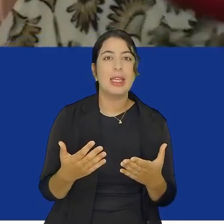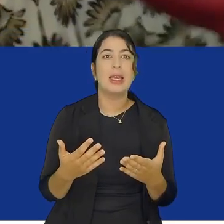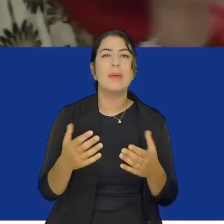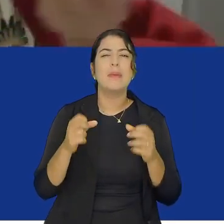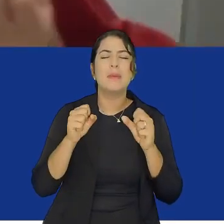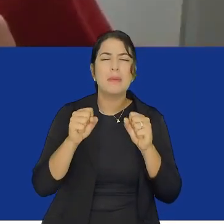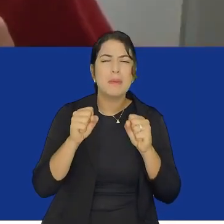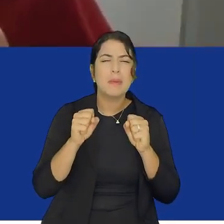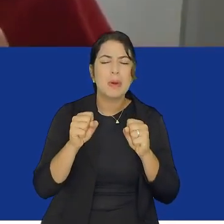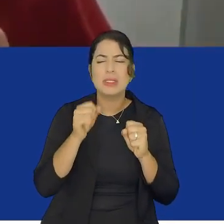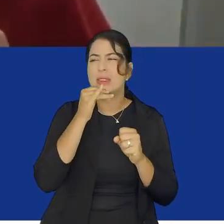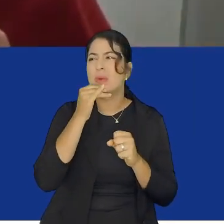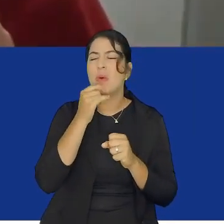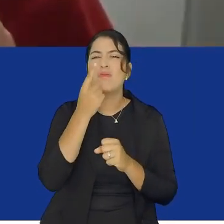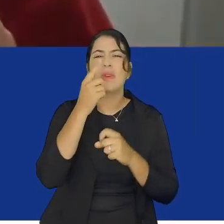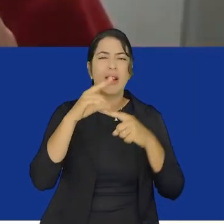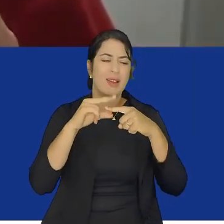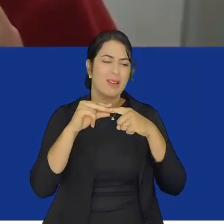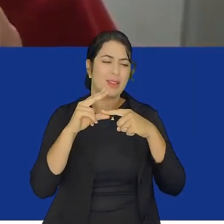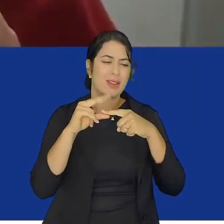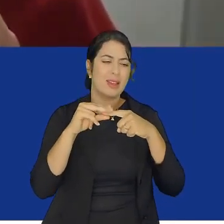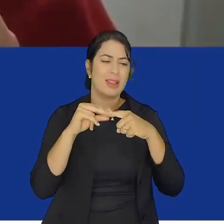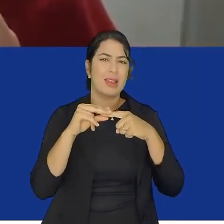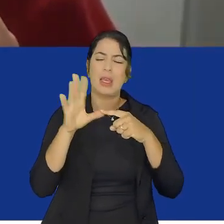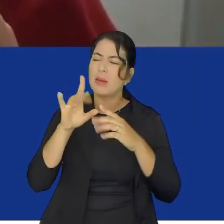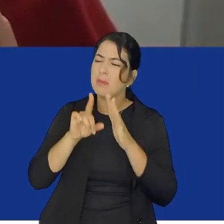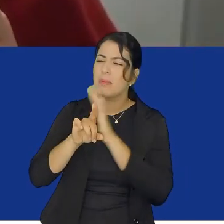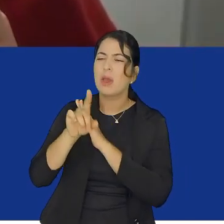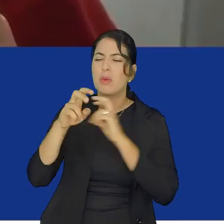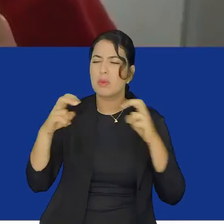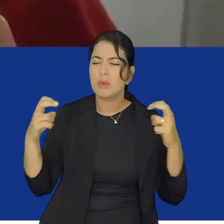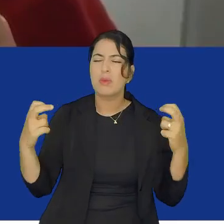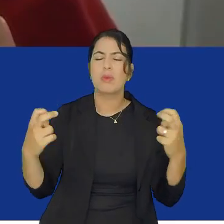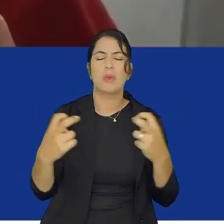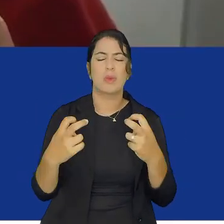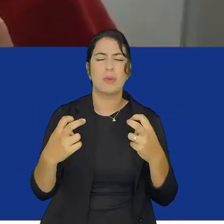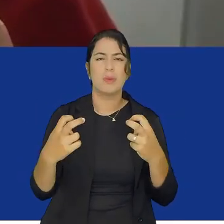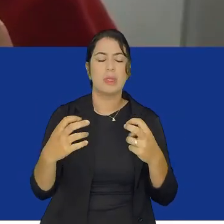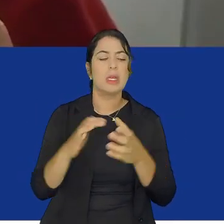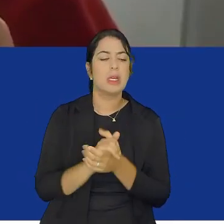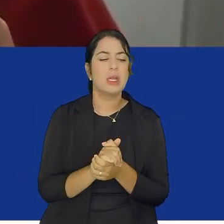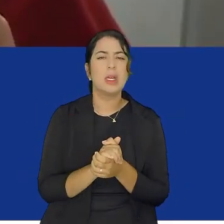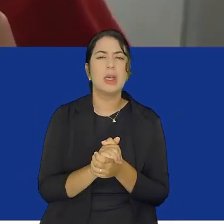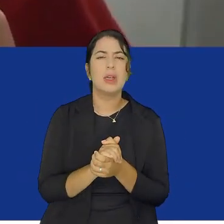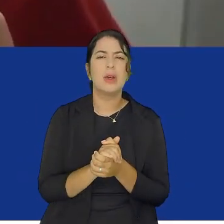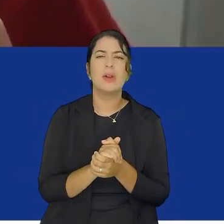da palavra, pode ser uma caneta. E aí pergunta para essa equipe toda,